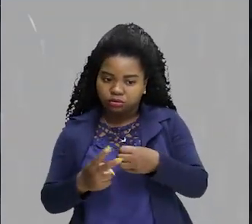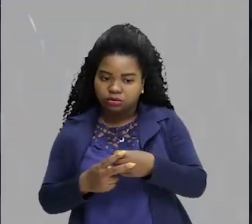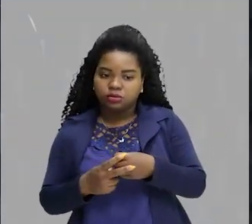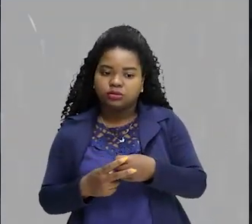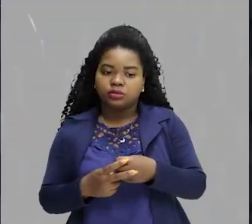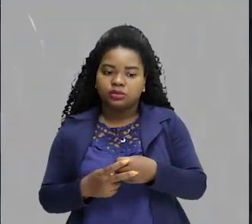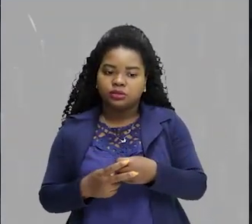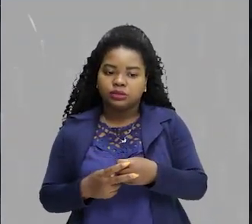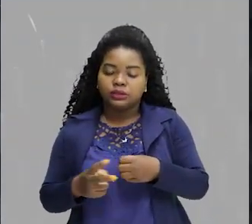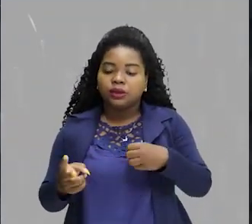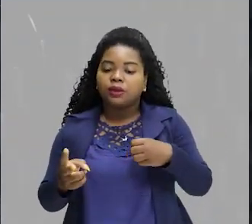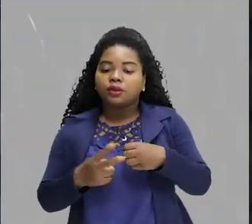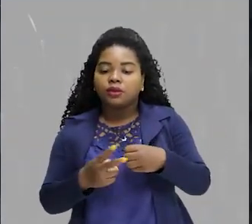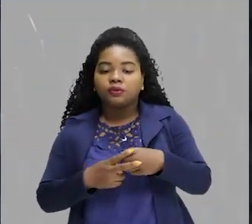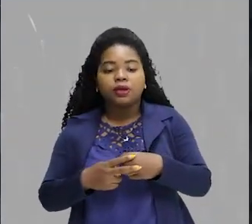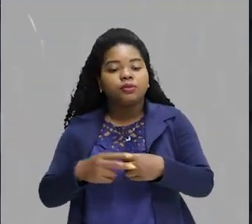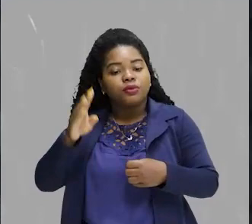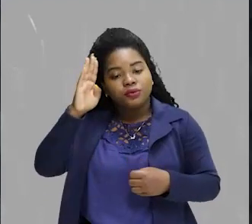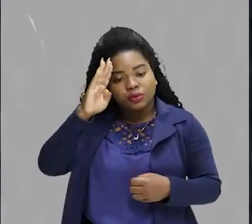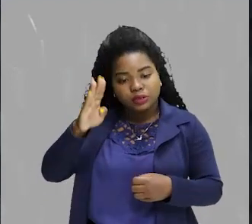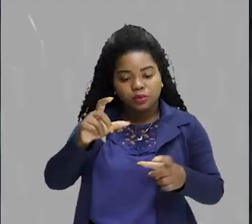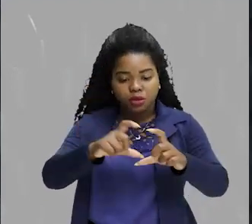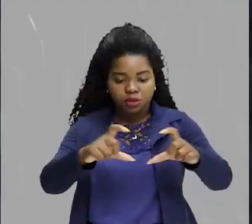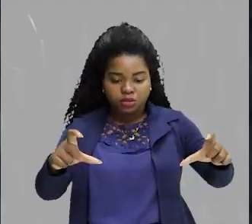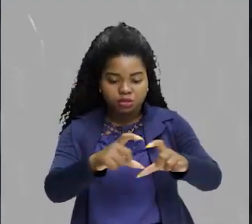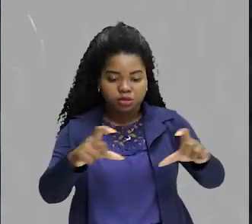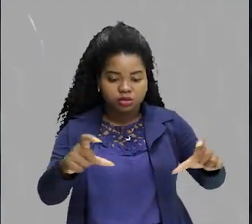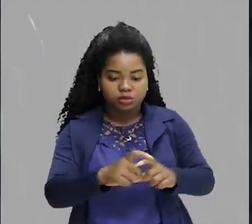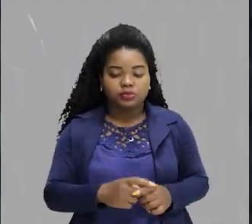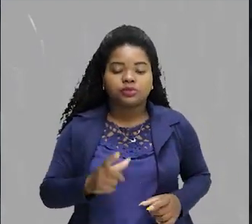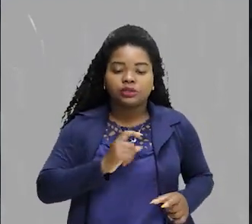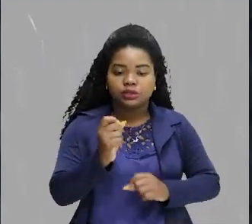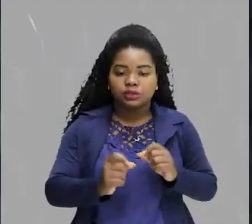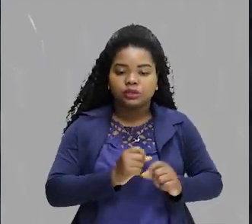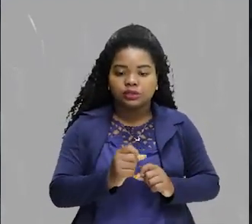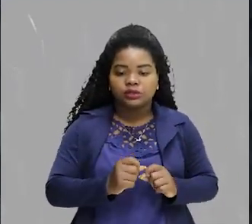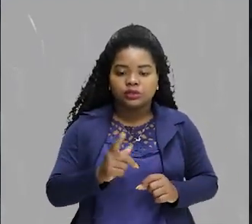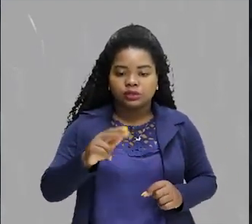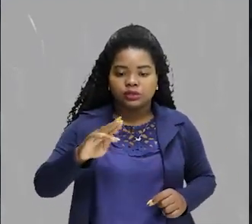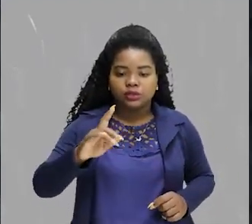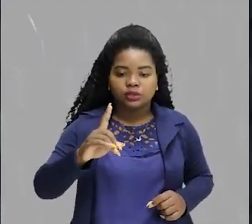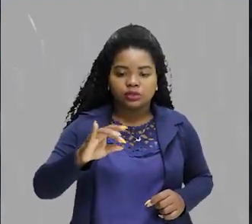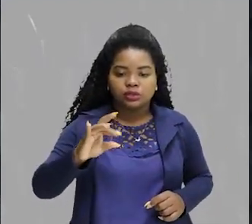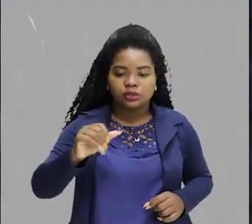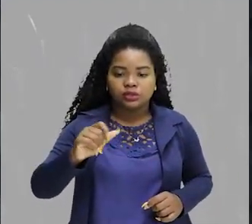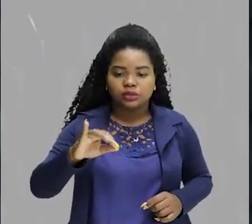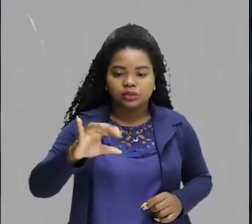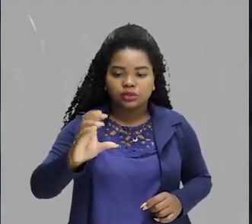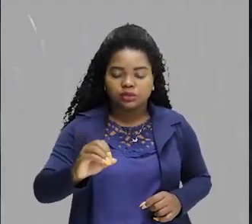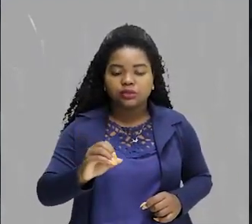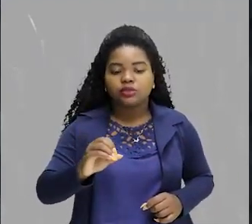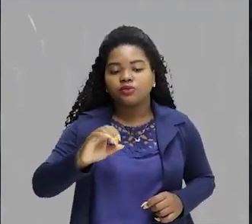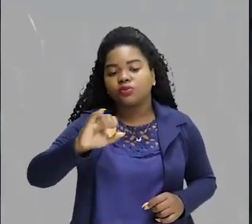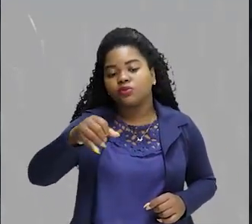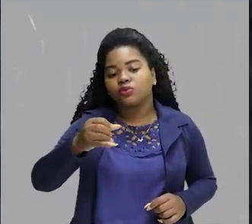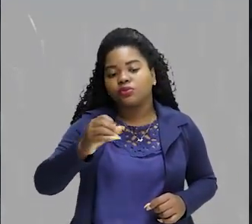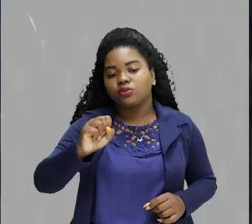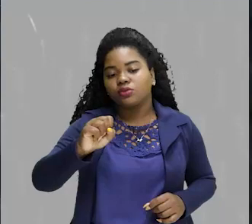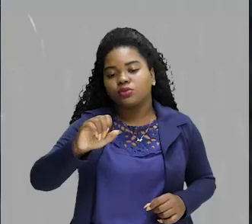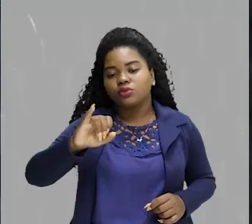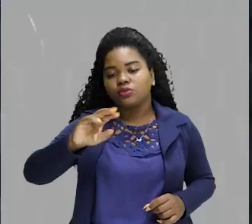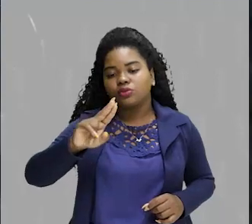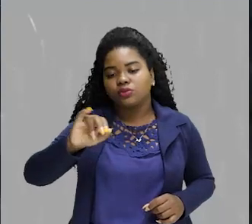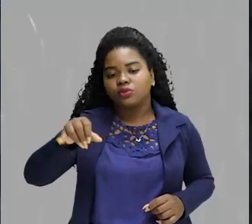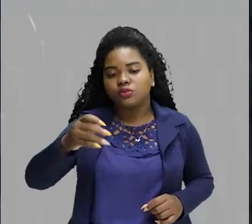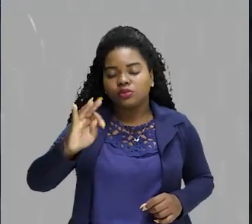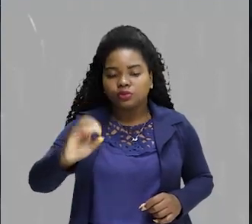verbo principal da frase, que transmite a ideia de predicativo do sujeito, por exemplo. Ele complementa informações